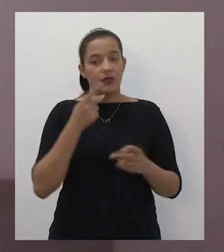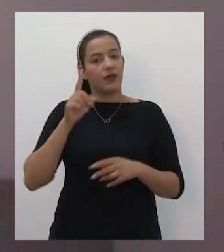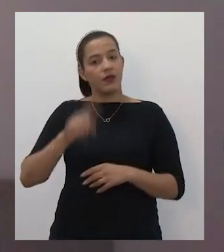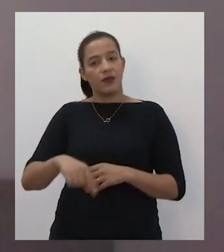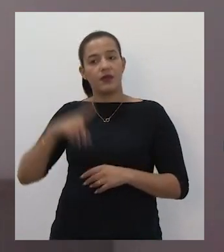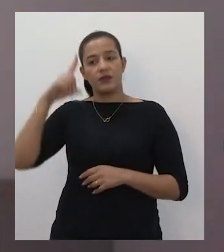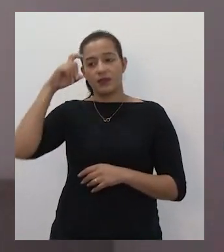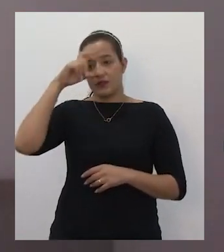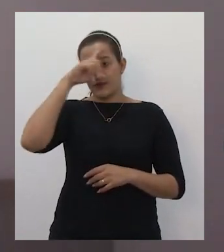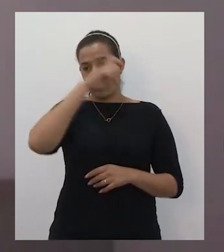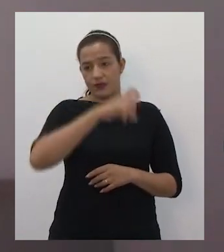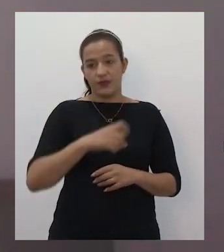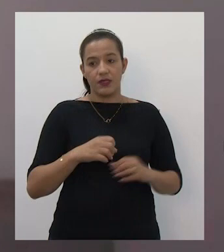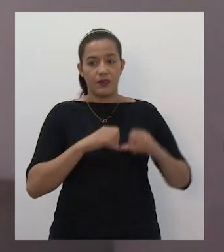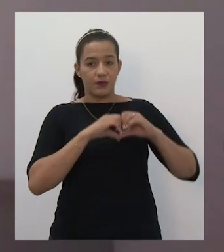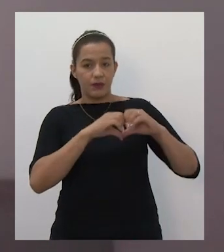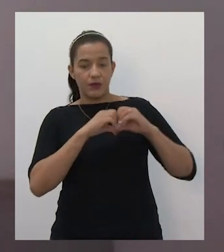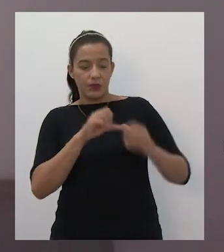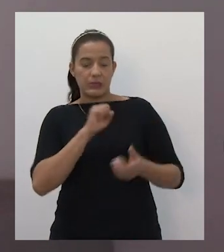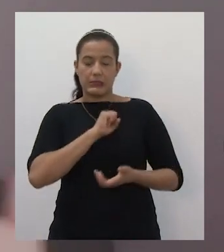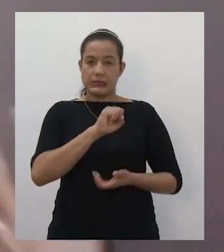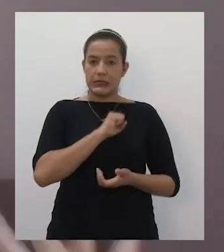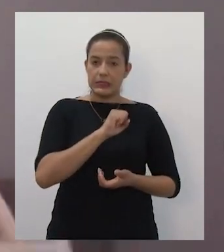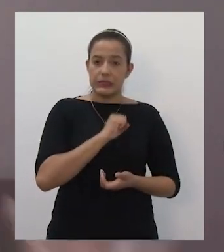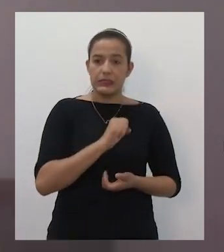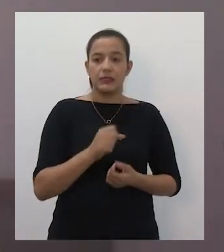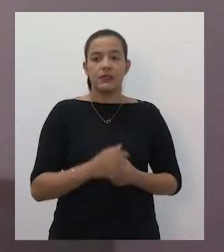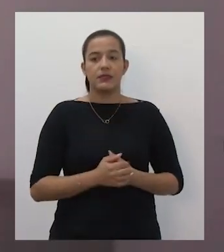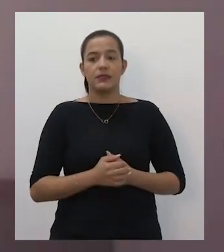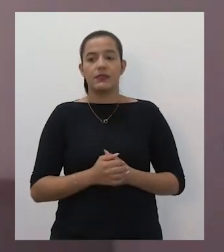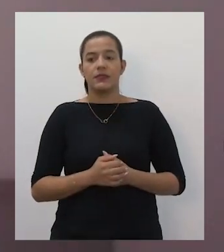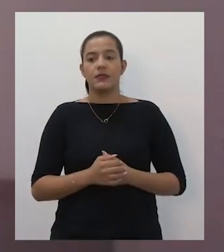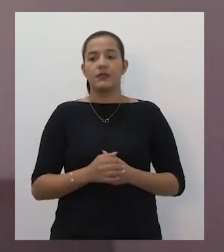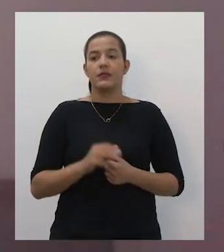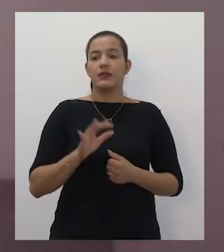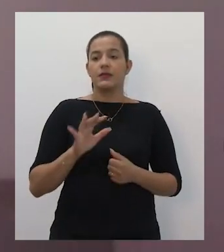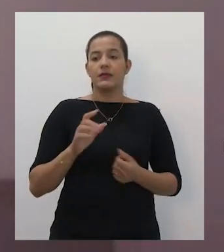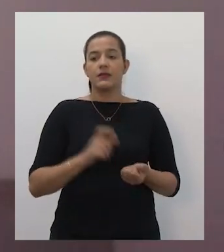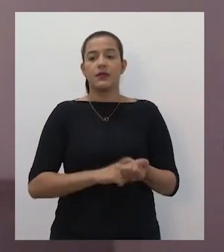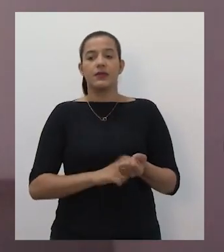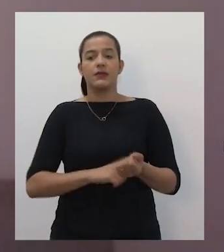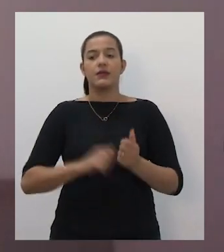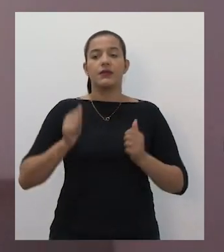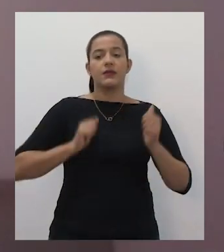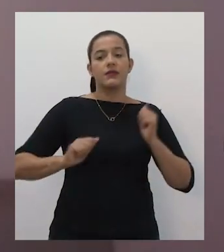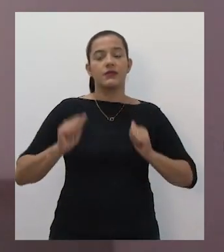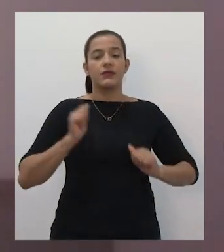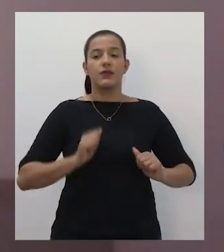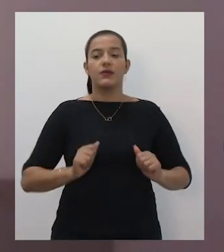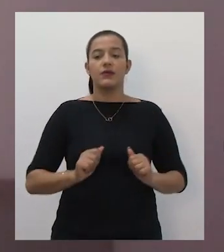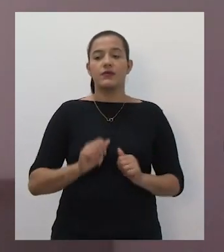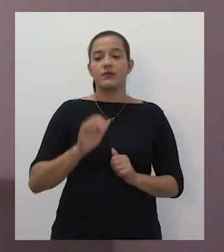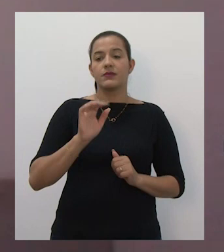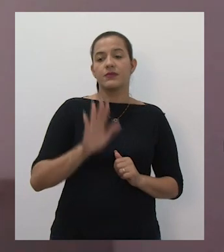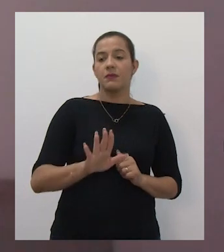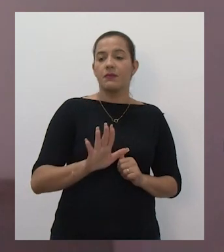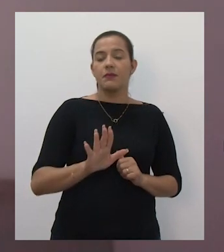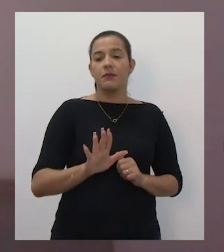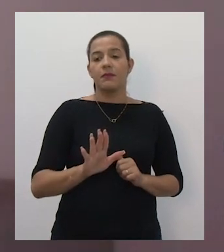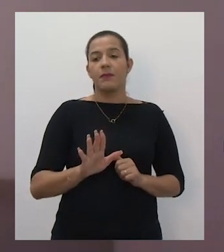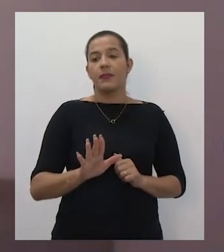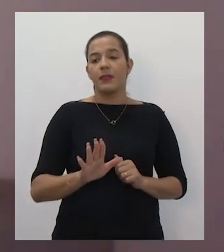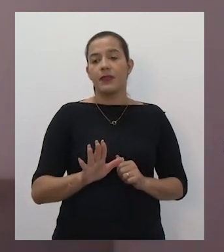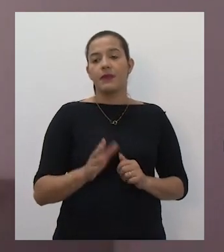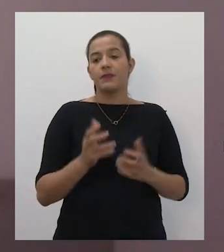desafiante. Meu coração está acelerado, eu estou aqui bem ansiosa. Mas